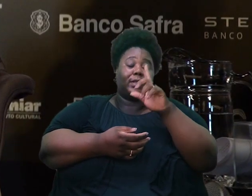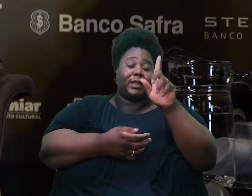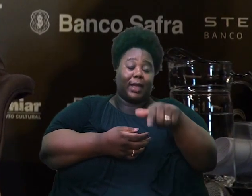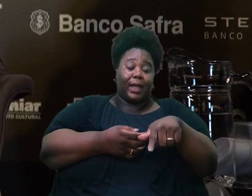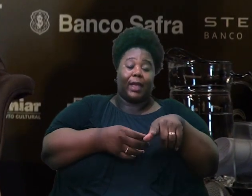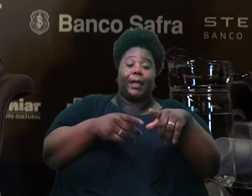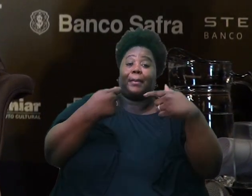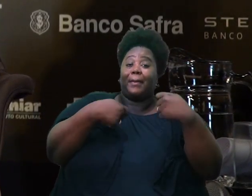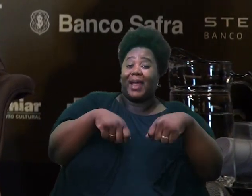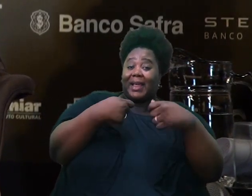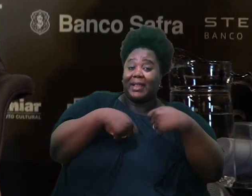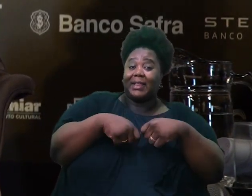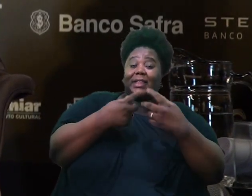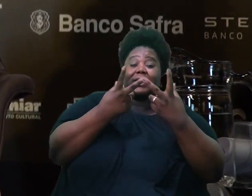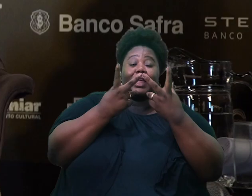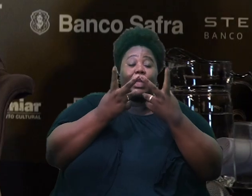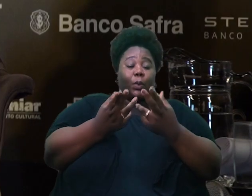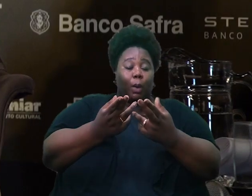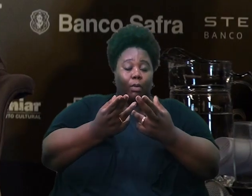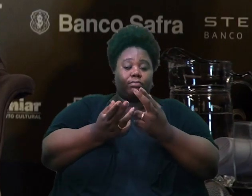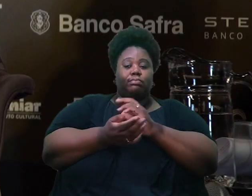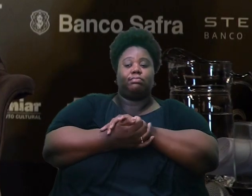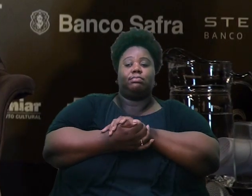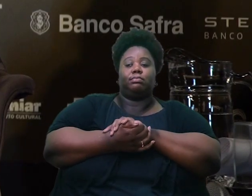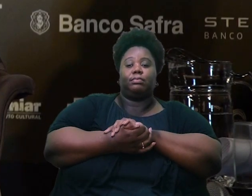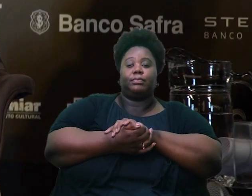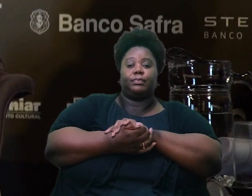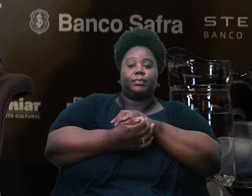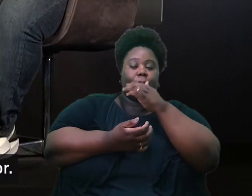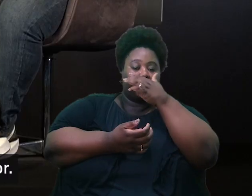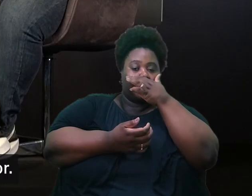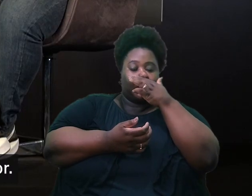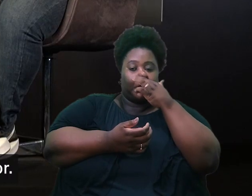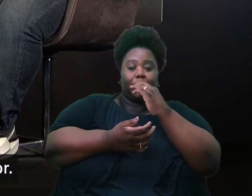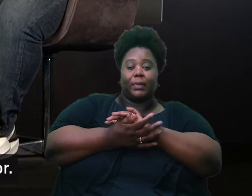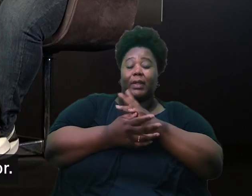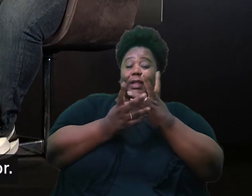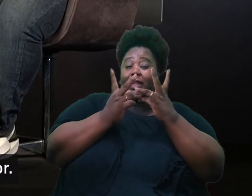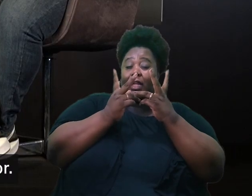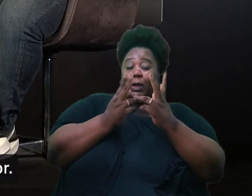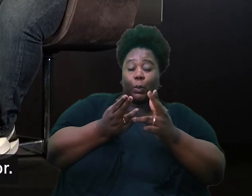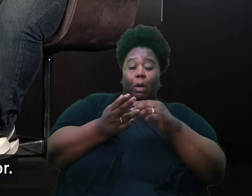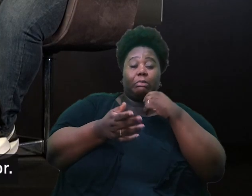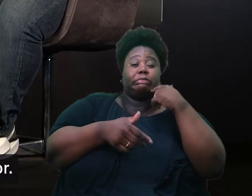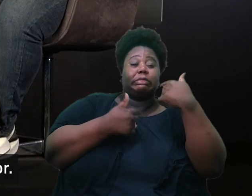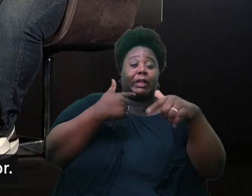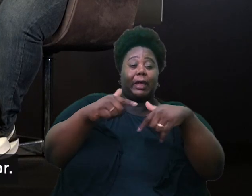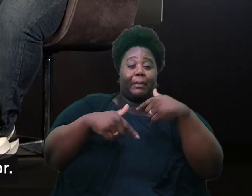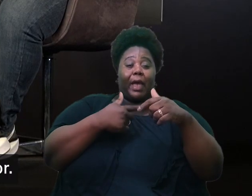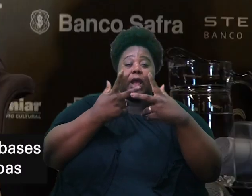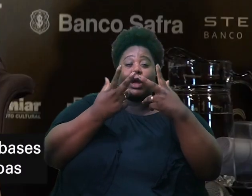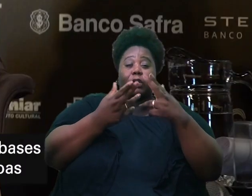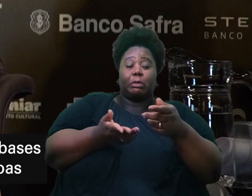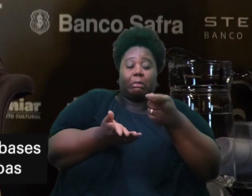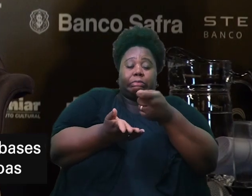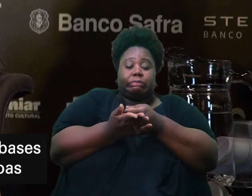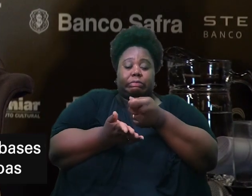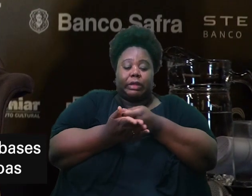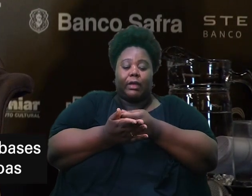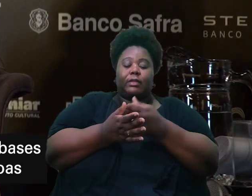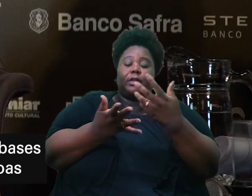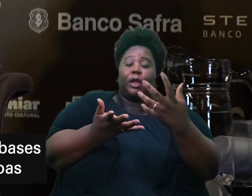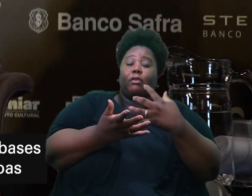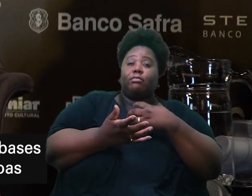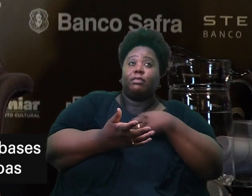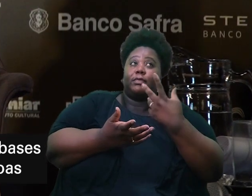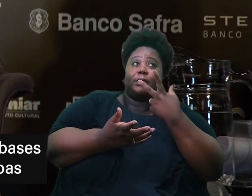ela carece do mesmo rigor. Do mesmo labor e do mesmo rigor. Eu fico, às vezes,